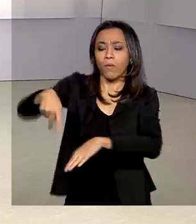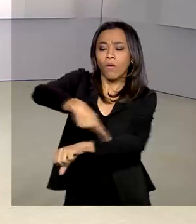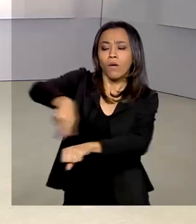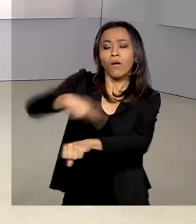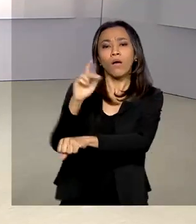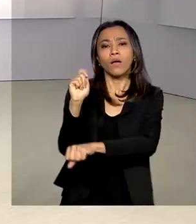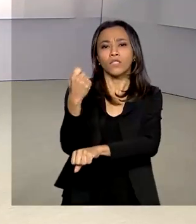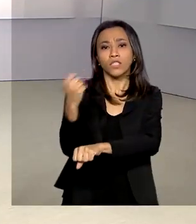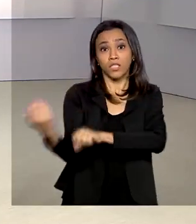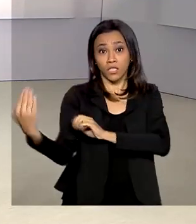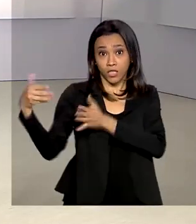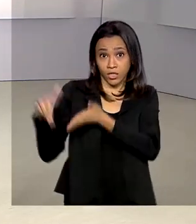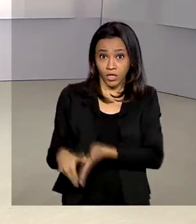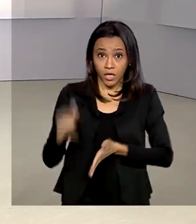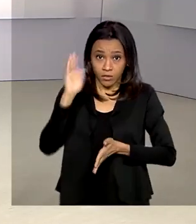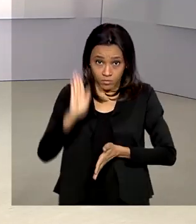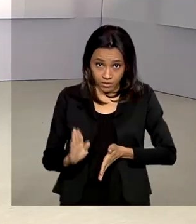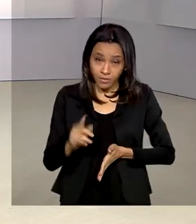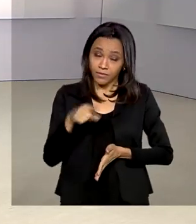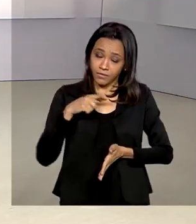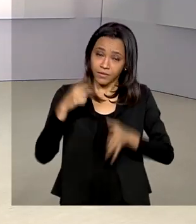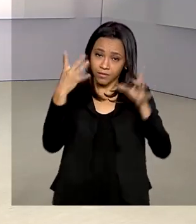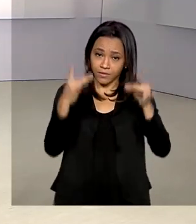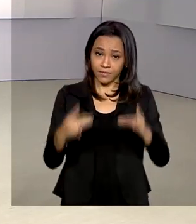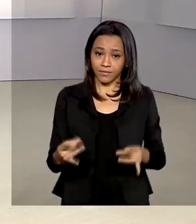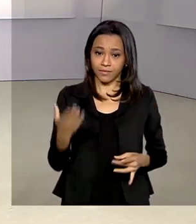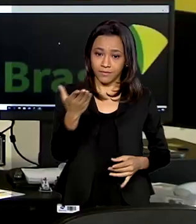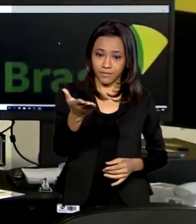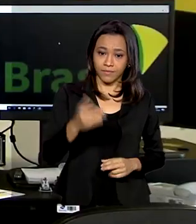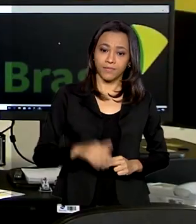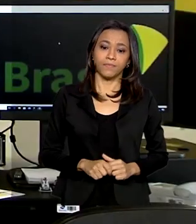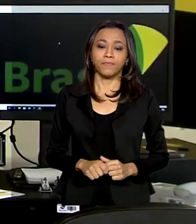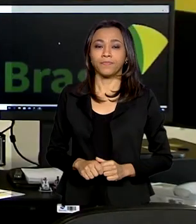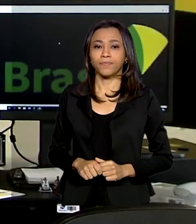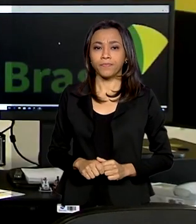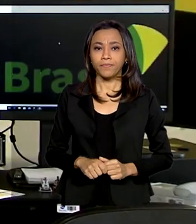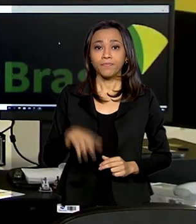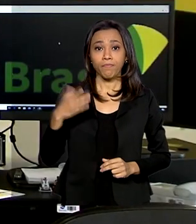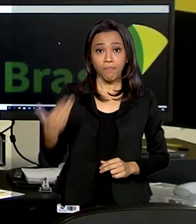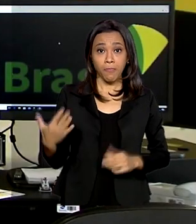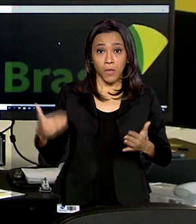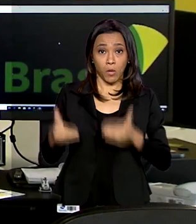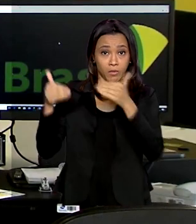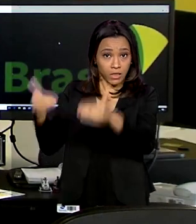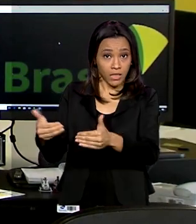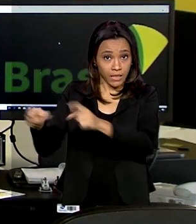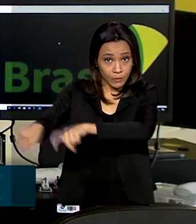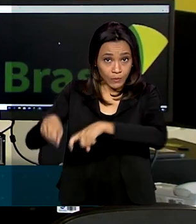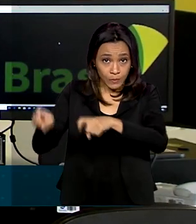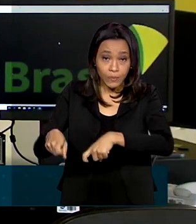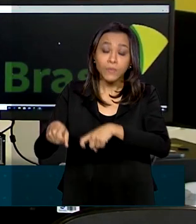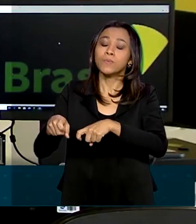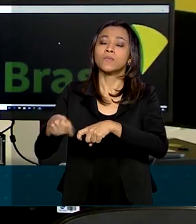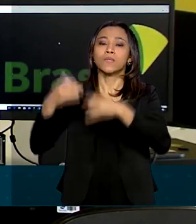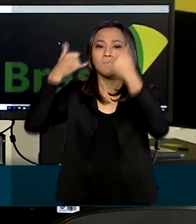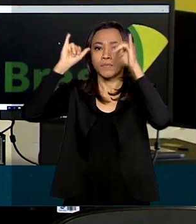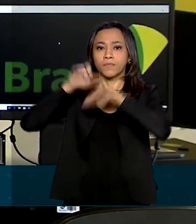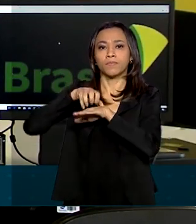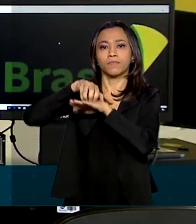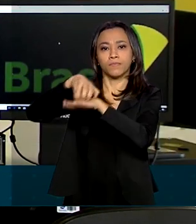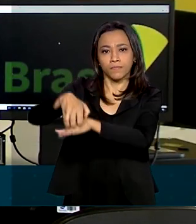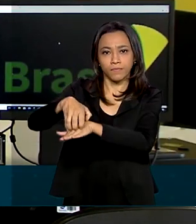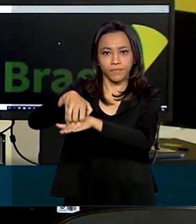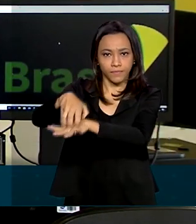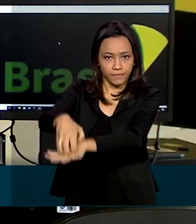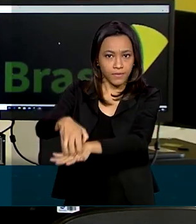chegada aqui no Brasil. Cláudia Boiunga tem os detalhes. O Ministério da Agricultura, Pecuária e Abastecimento